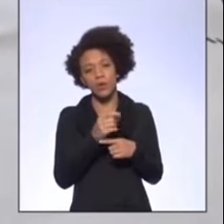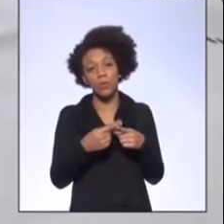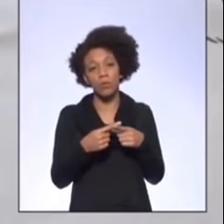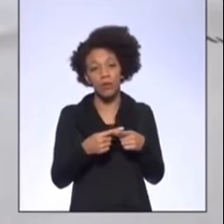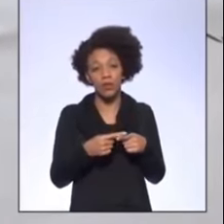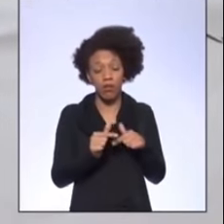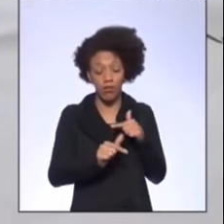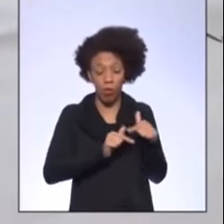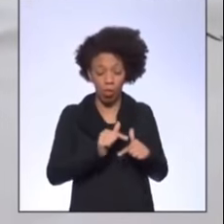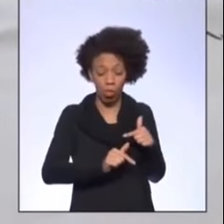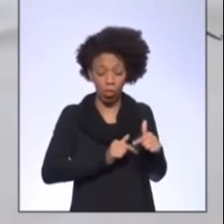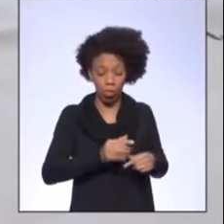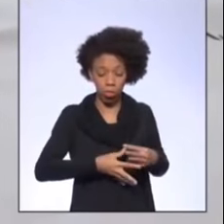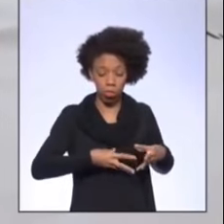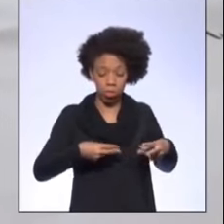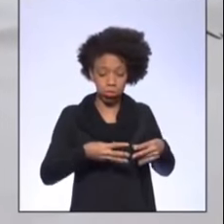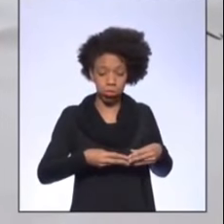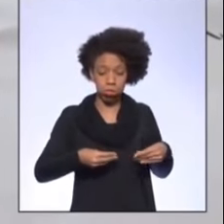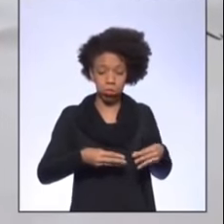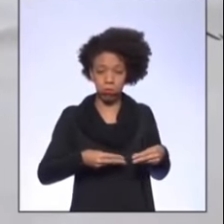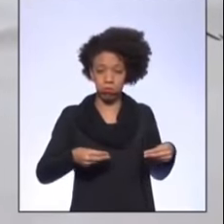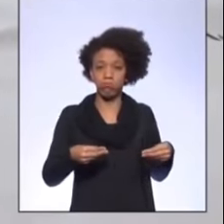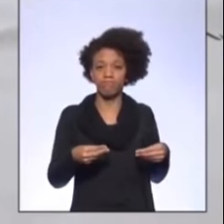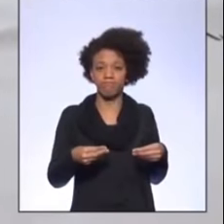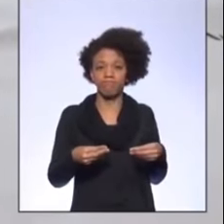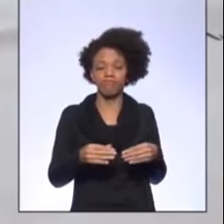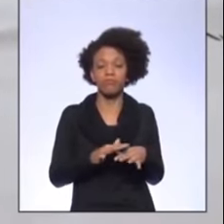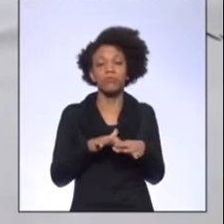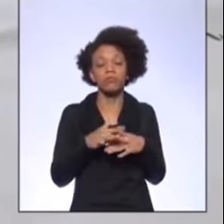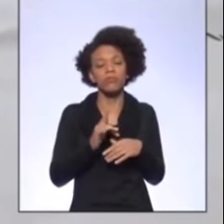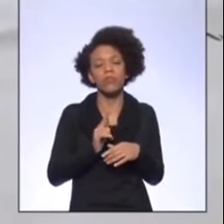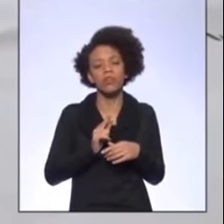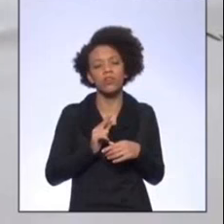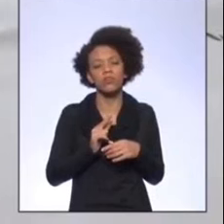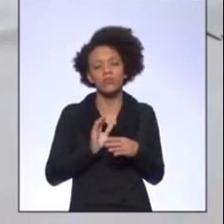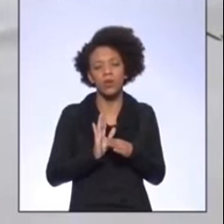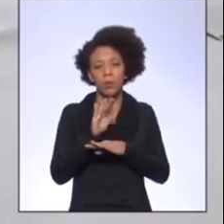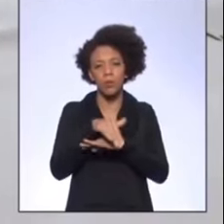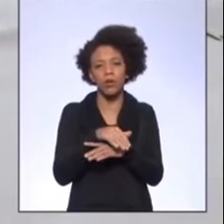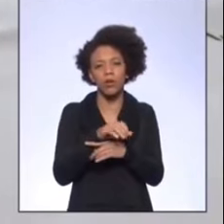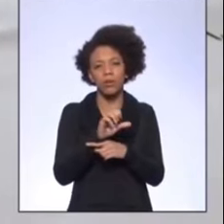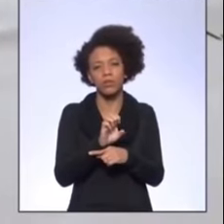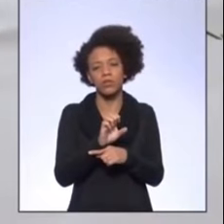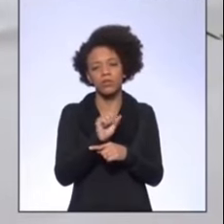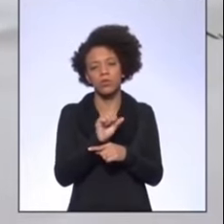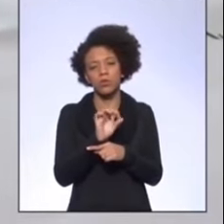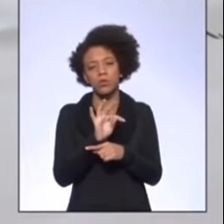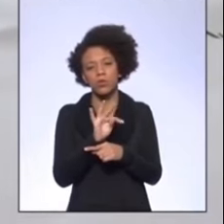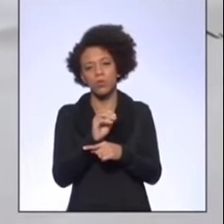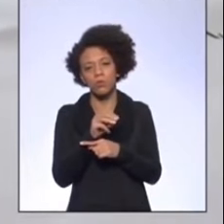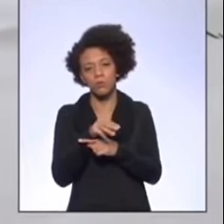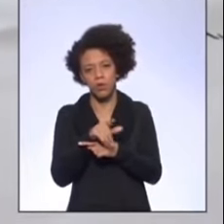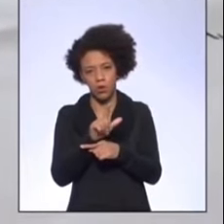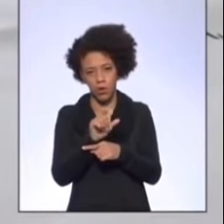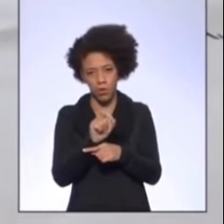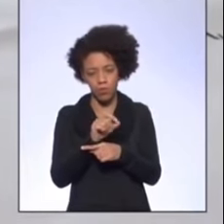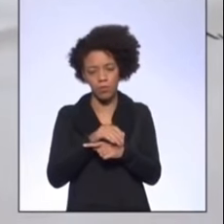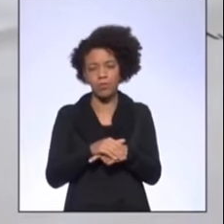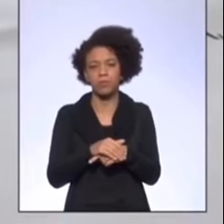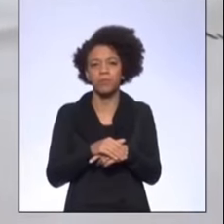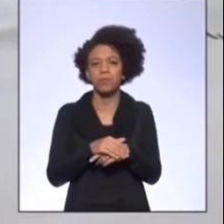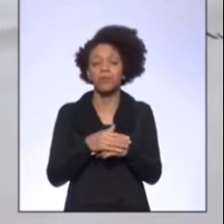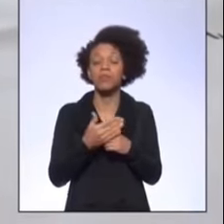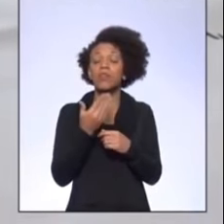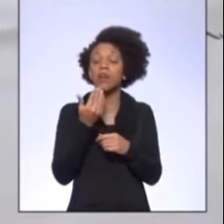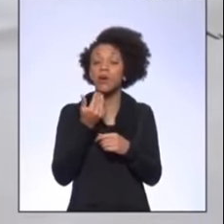bom? Então, ó, aqui você vai ter... tem o estômago aqui, né? Eu pulei o estômago. Você tem o estômago aqui, né, que a comida vai